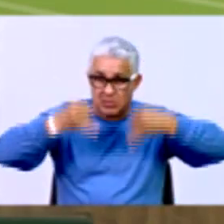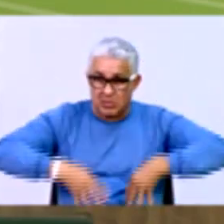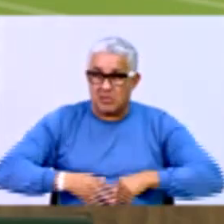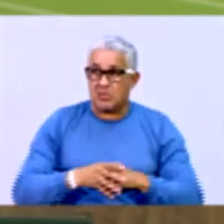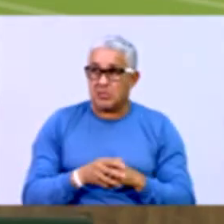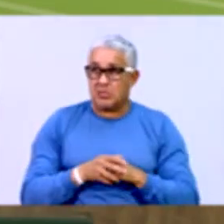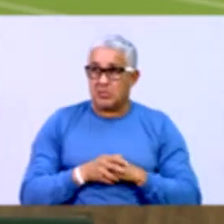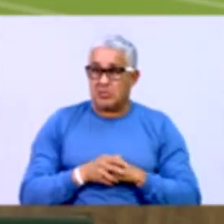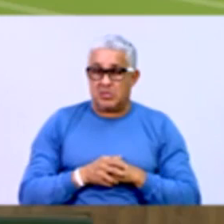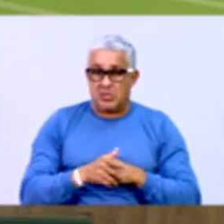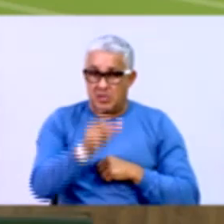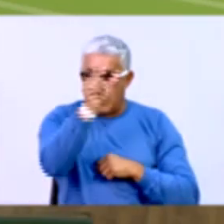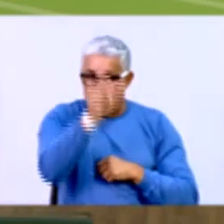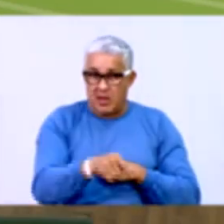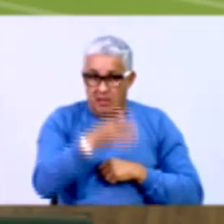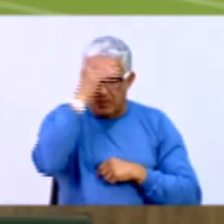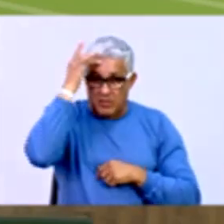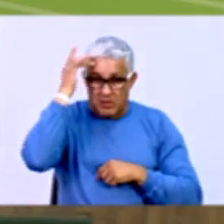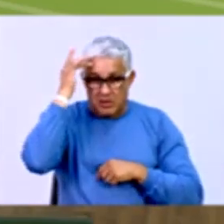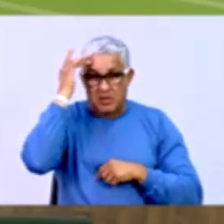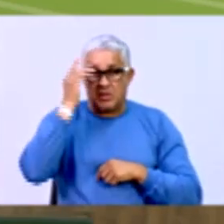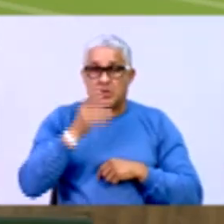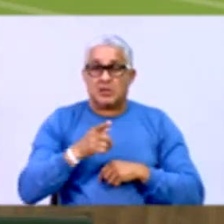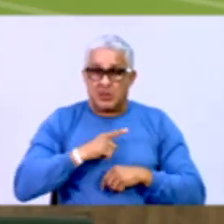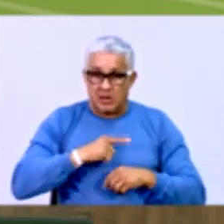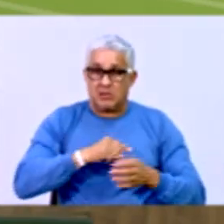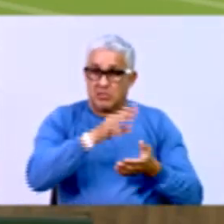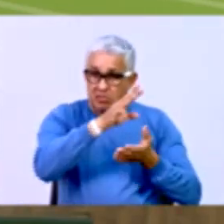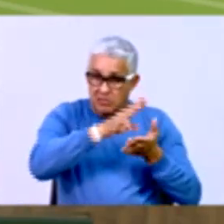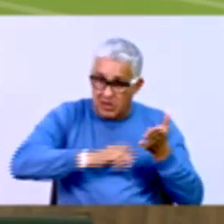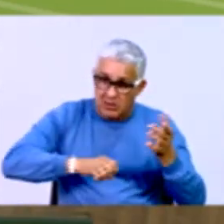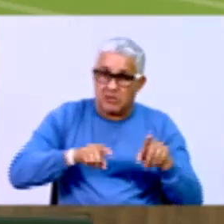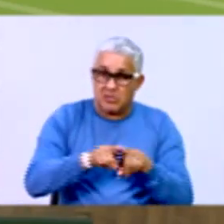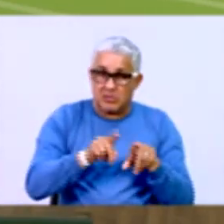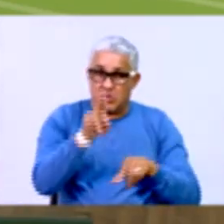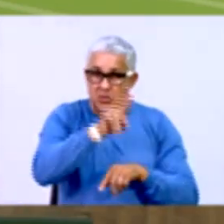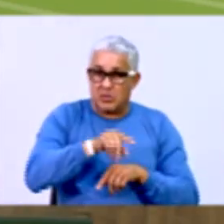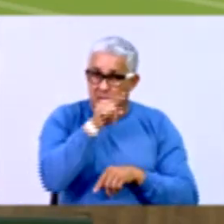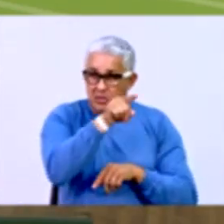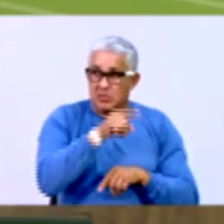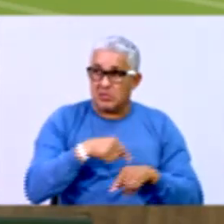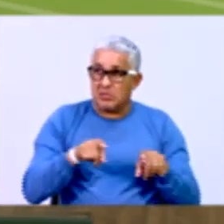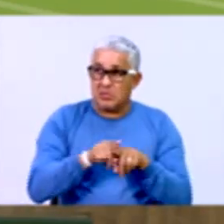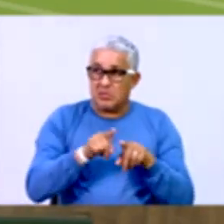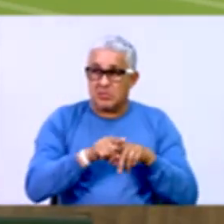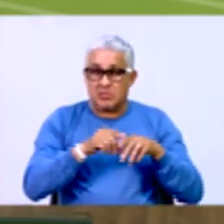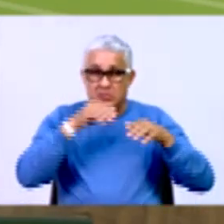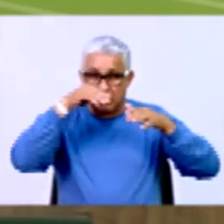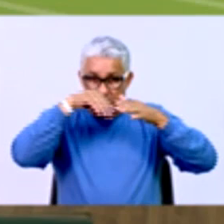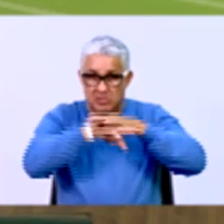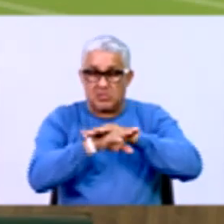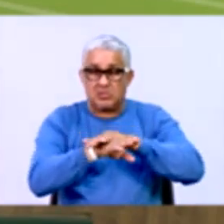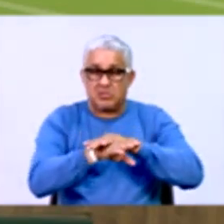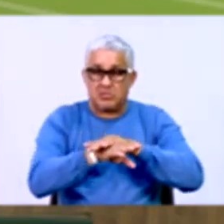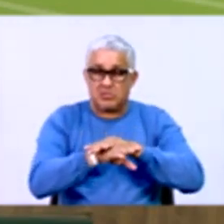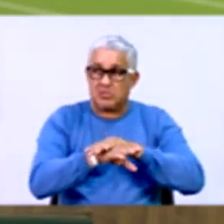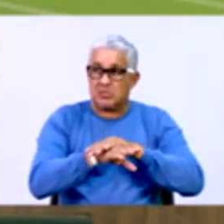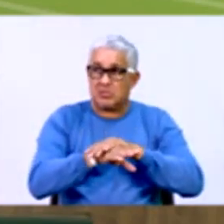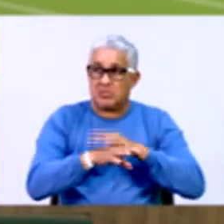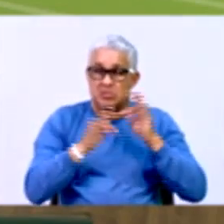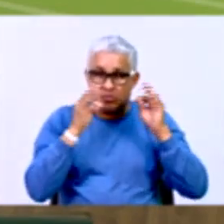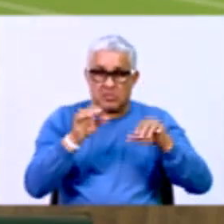disso, olha, fulano de tal está acessando, não. Defini os métodos e, além disso, eu armazenei as informações que foram geradas, porque